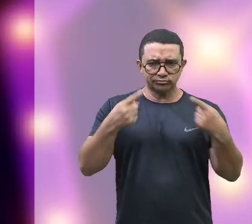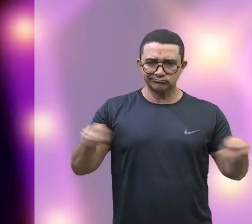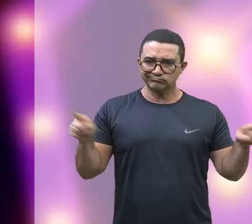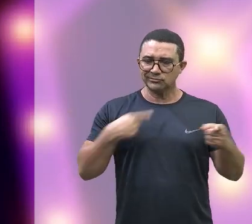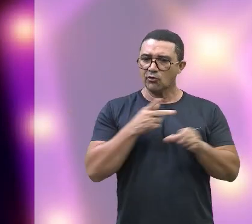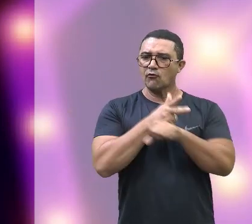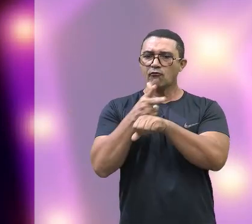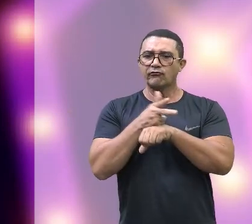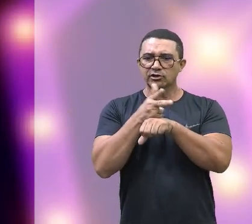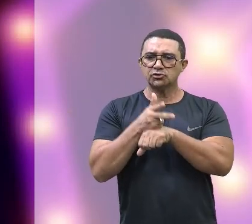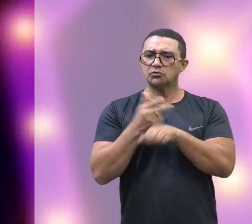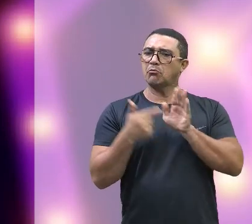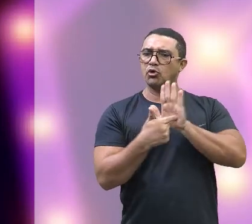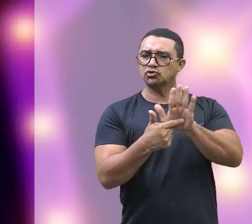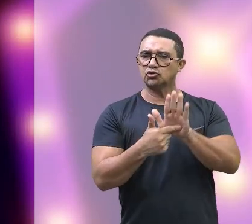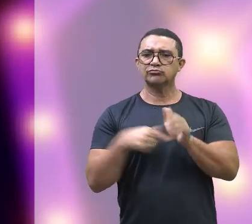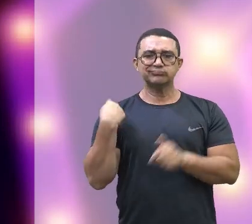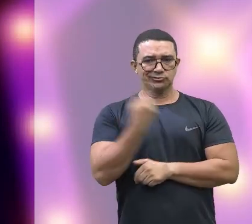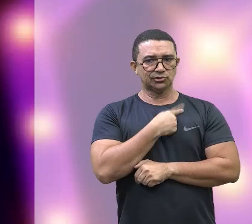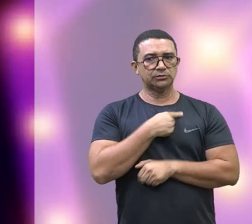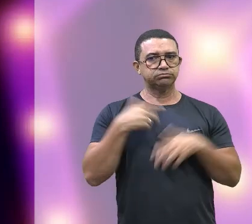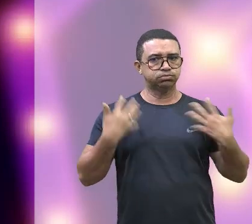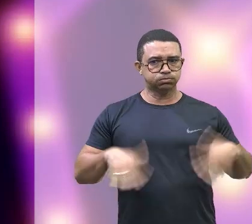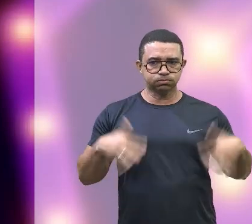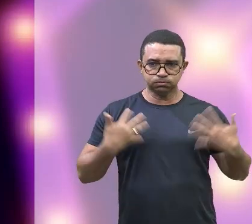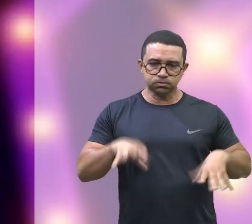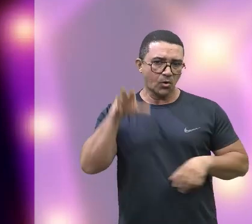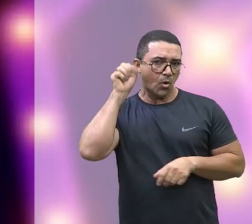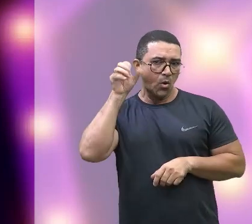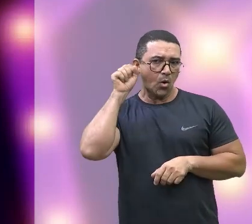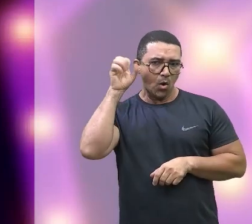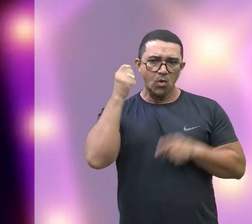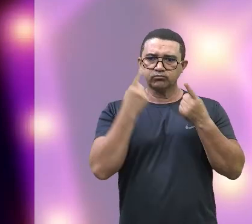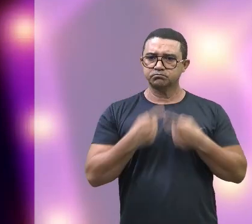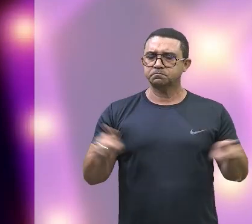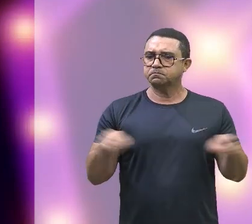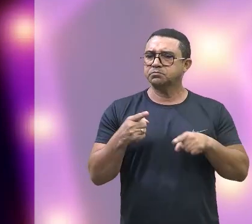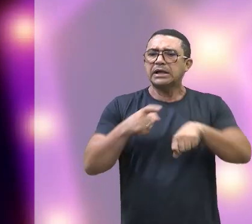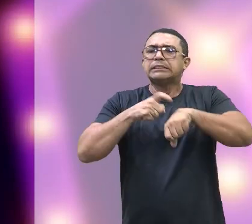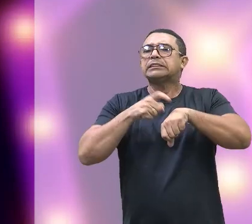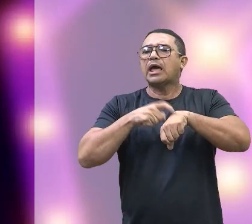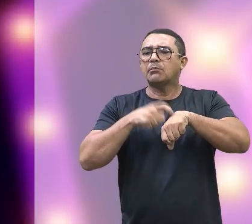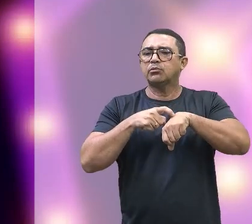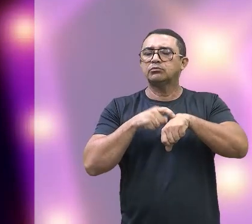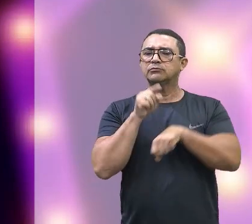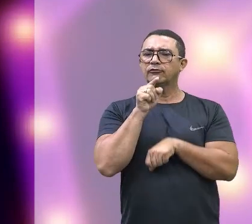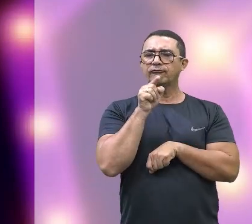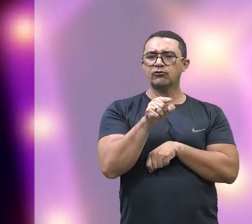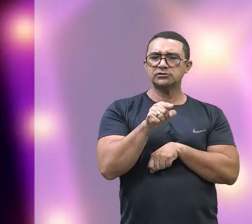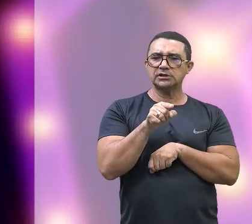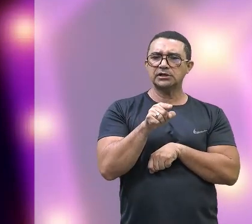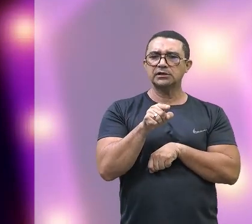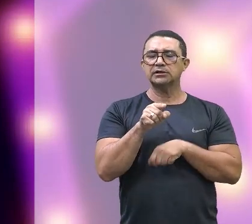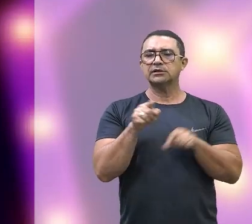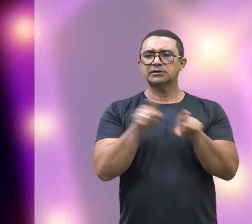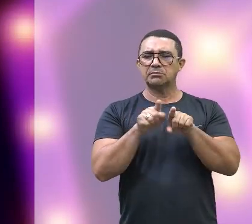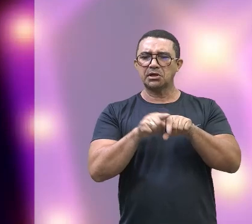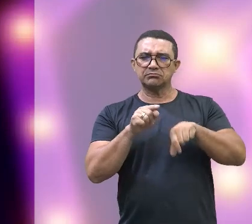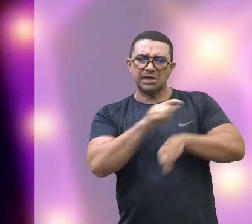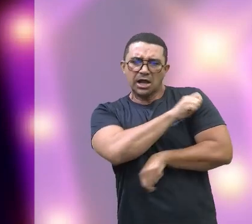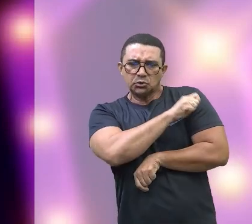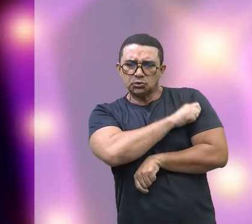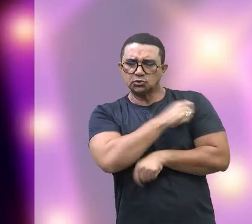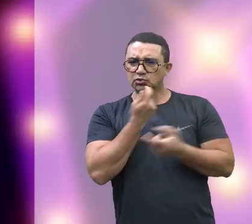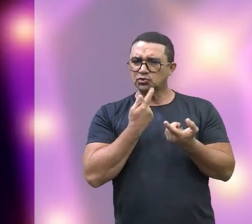mostrando o quanto nós ouvimos músicas, né? Quanto tempo? você e os estudantes de sua escola